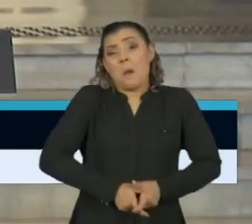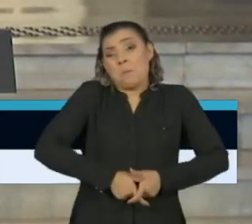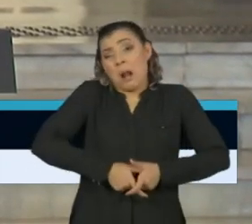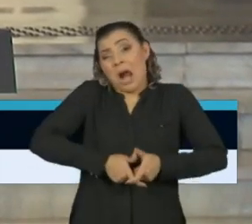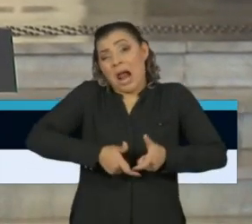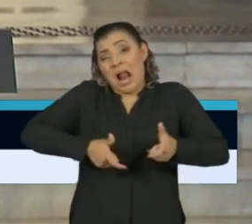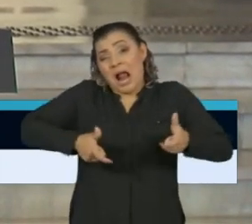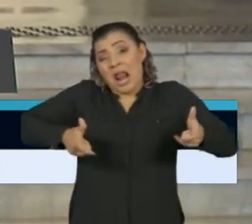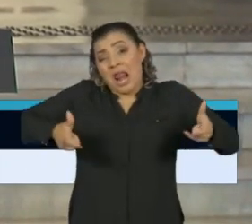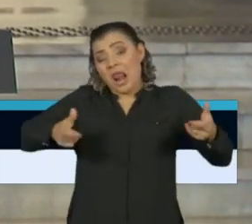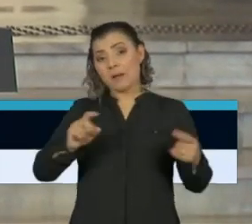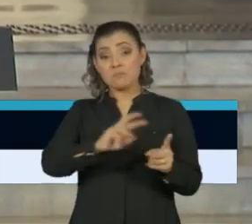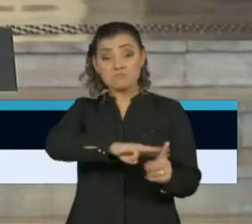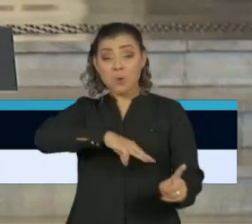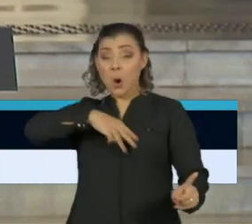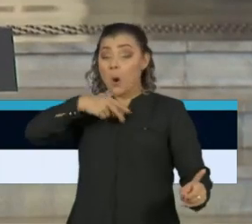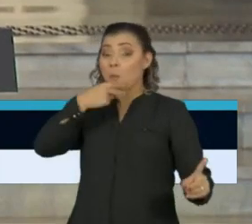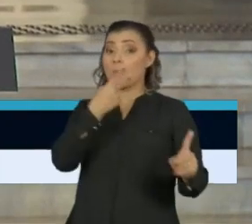vezes mais